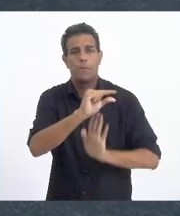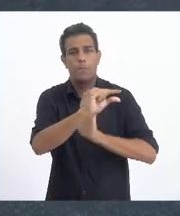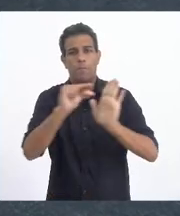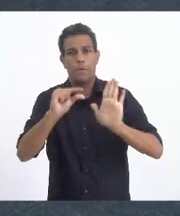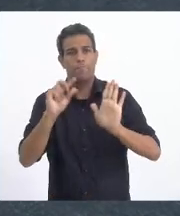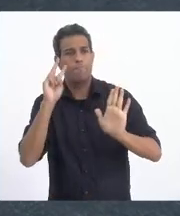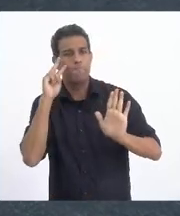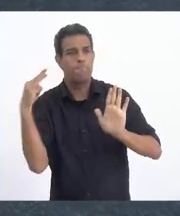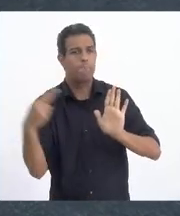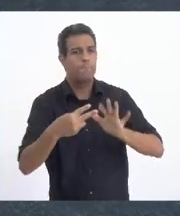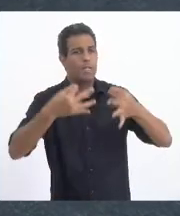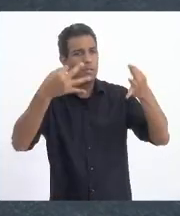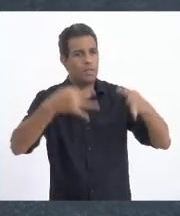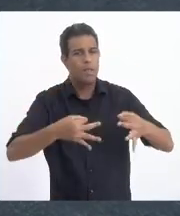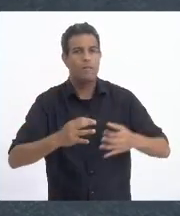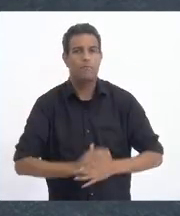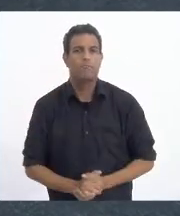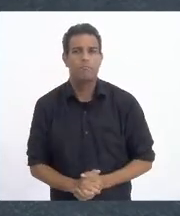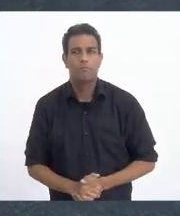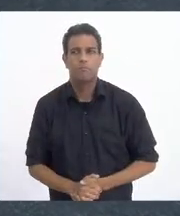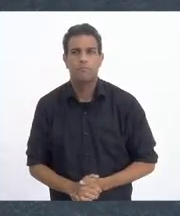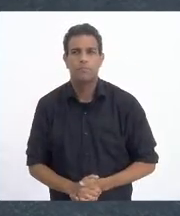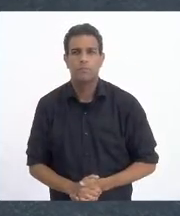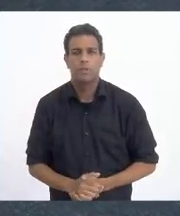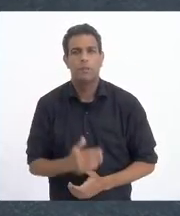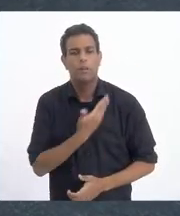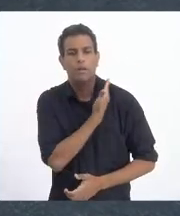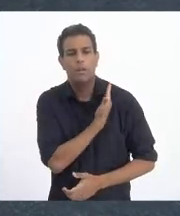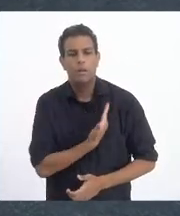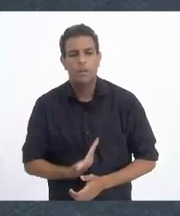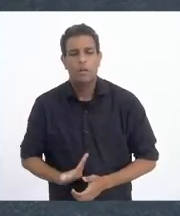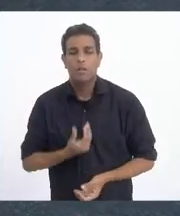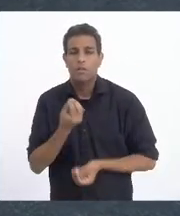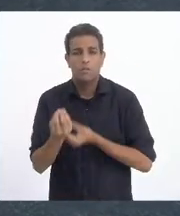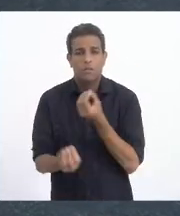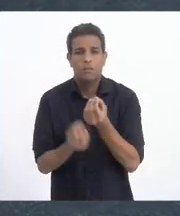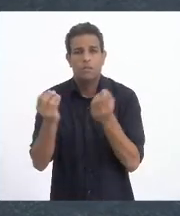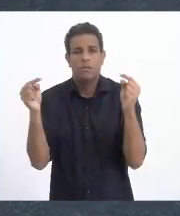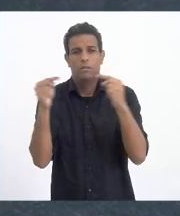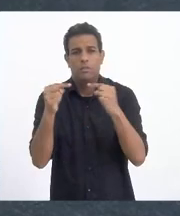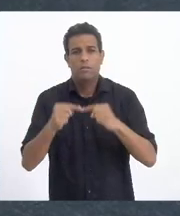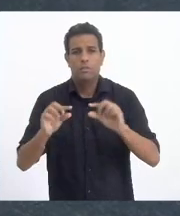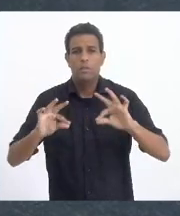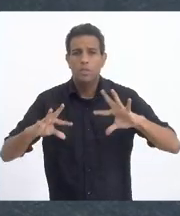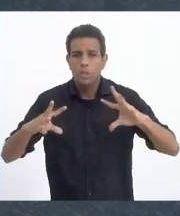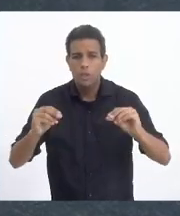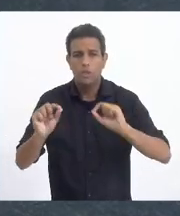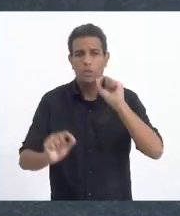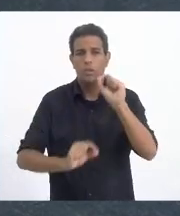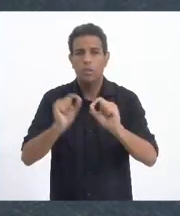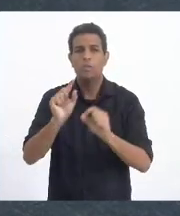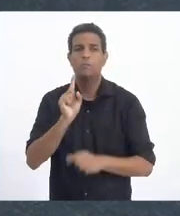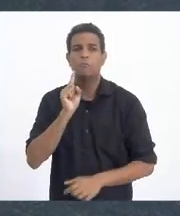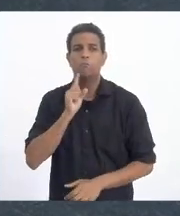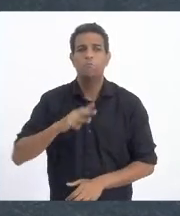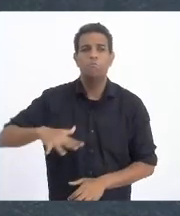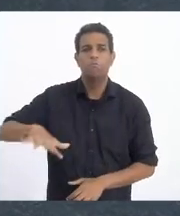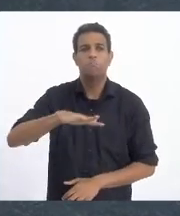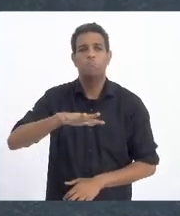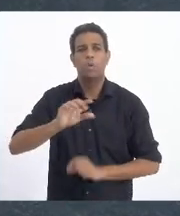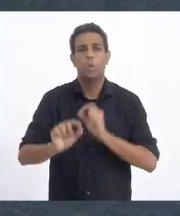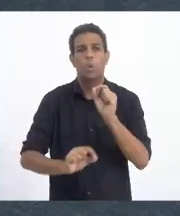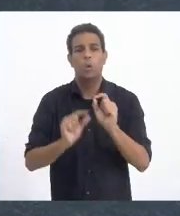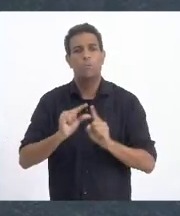Tá? E tenho certeza que o governo fará, o parlamento o fará. Tá? Terminando minha fala, eu digo